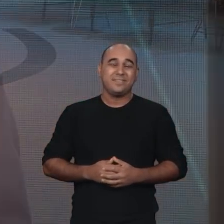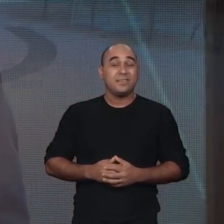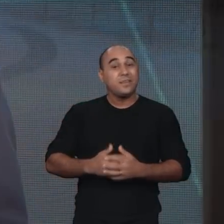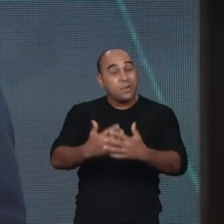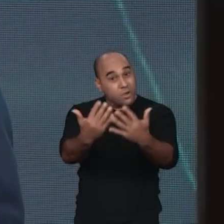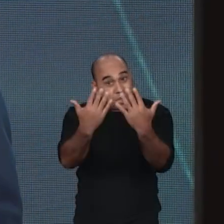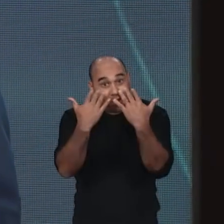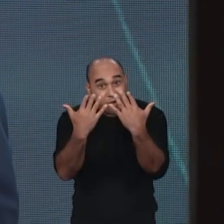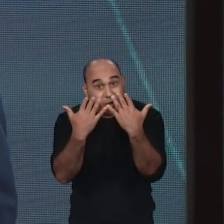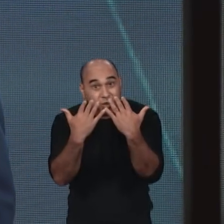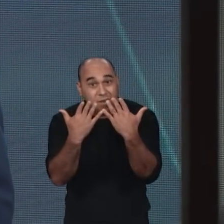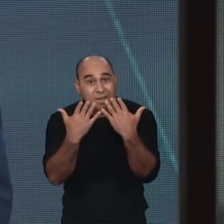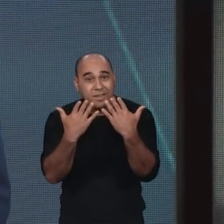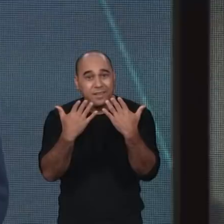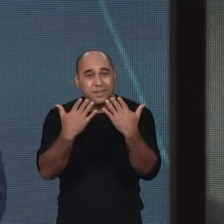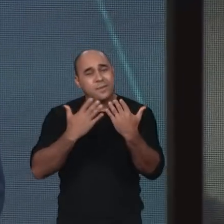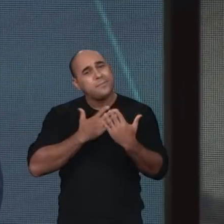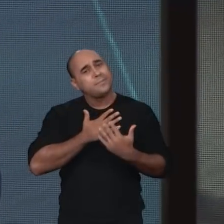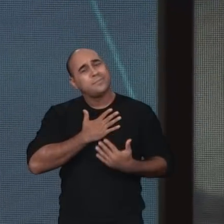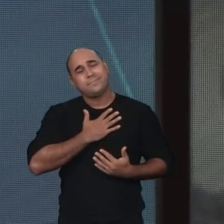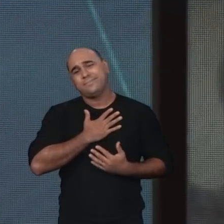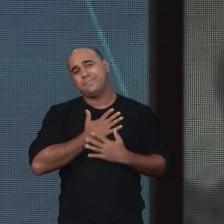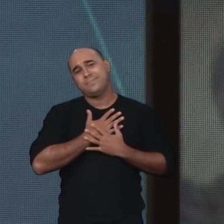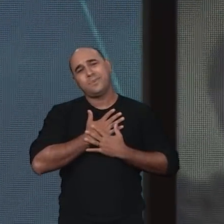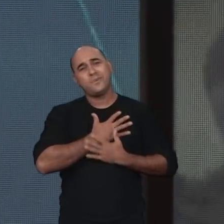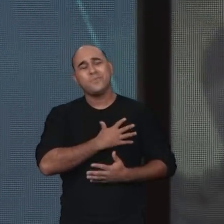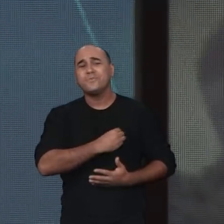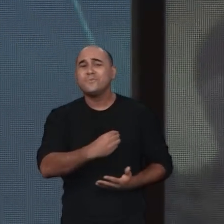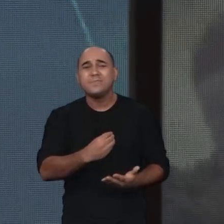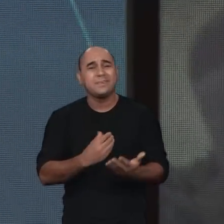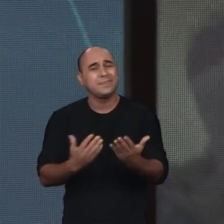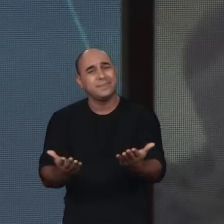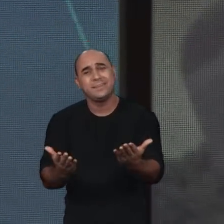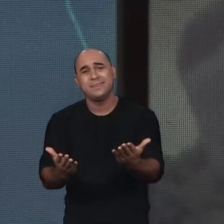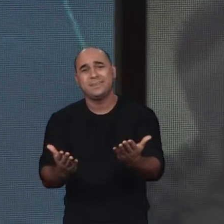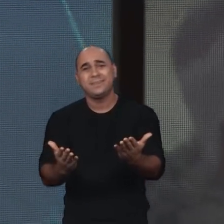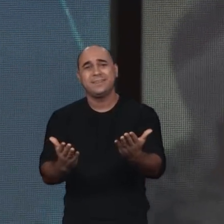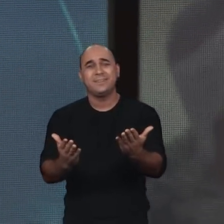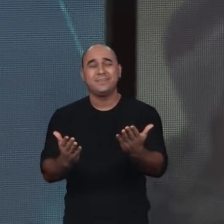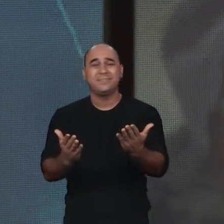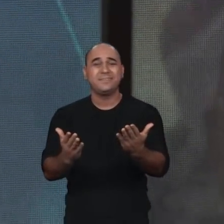Ouça, meu filho,